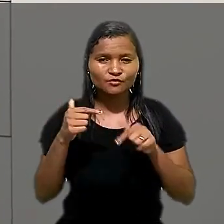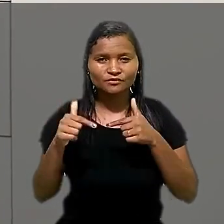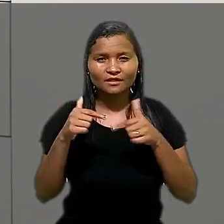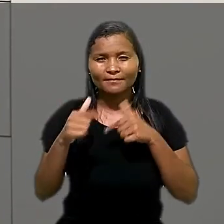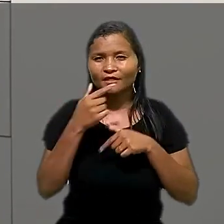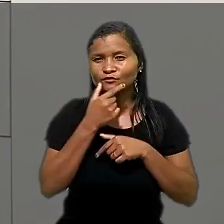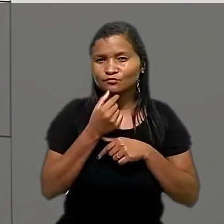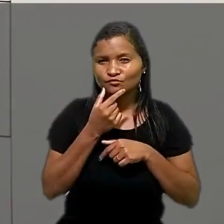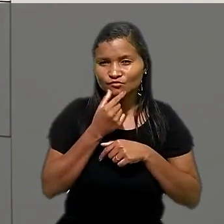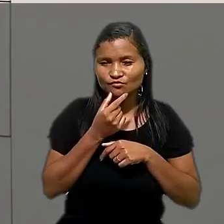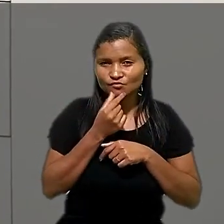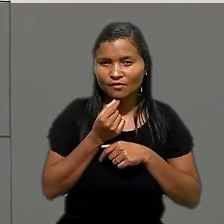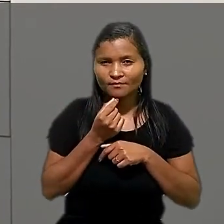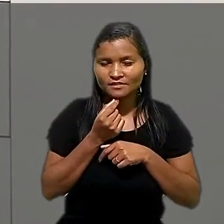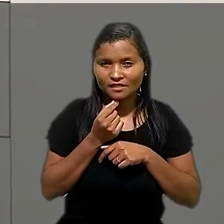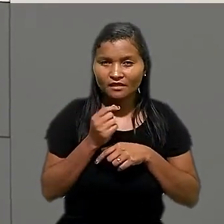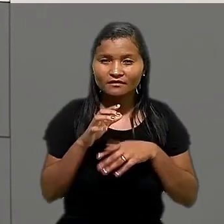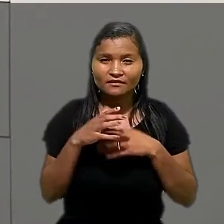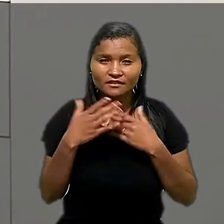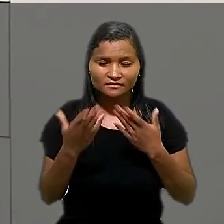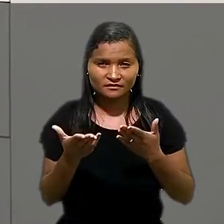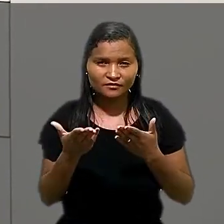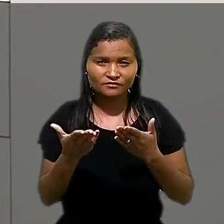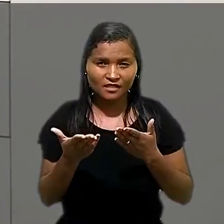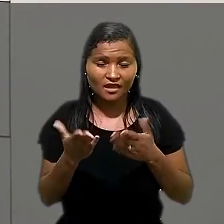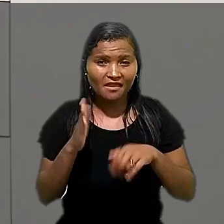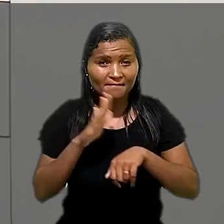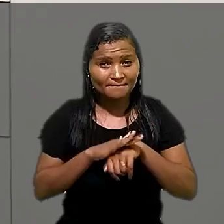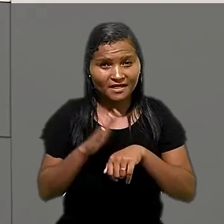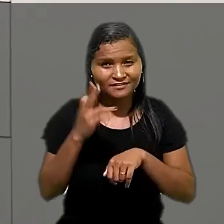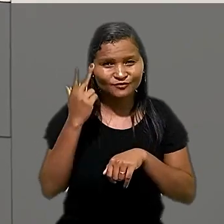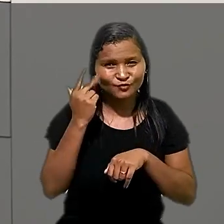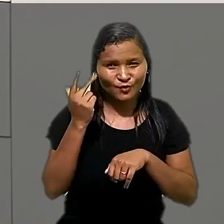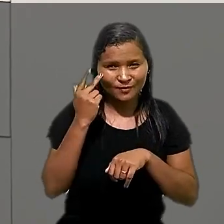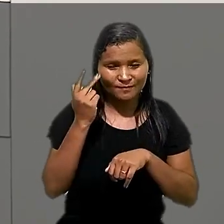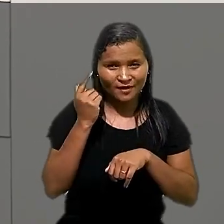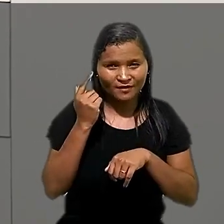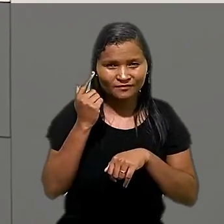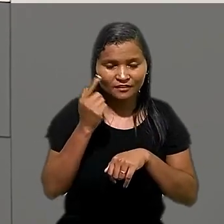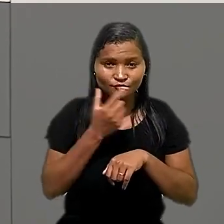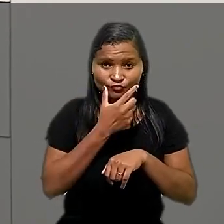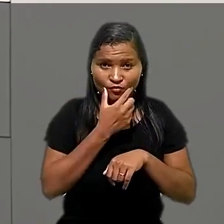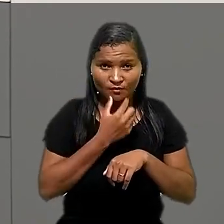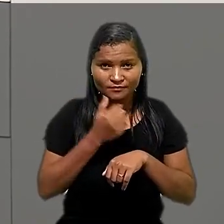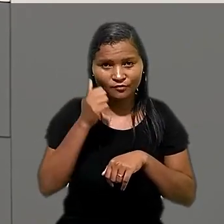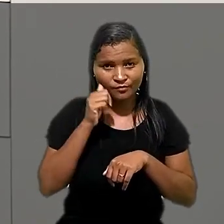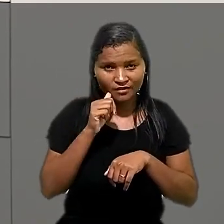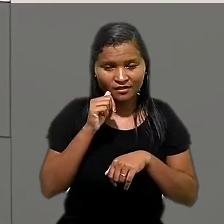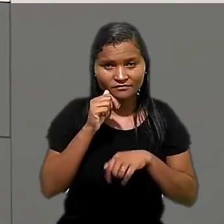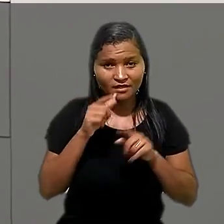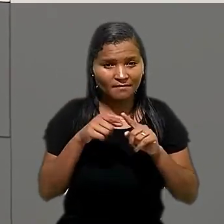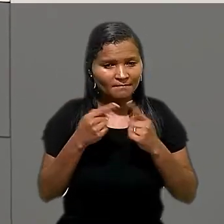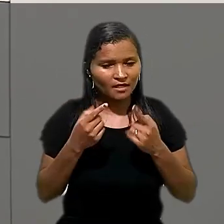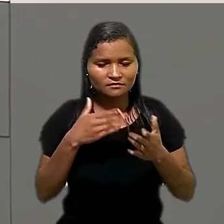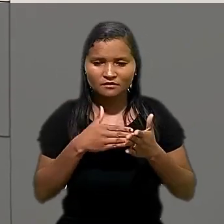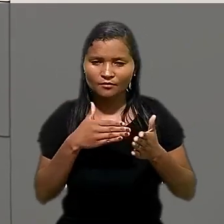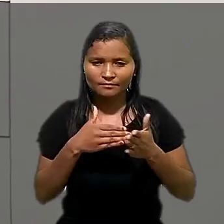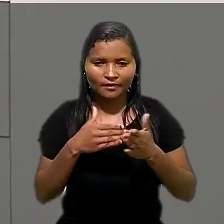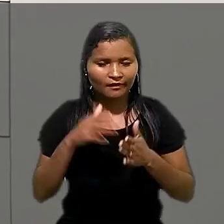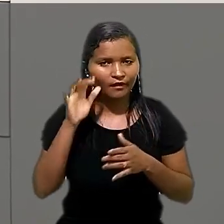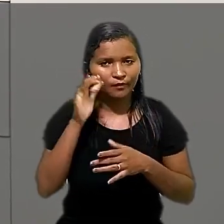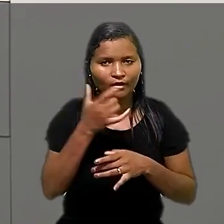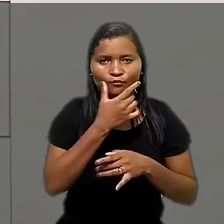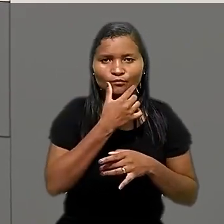o trabalho dos homens então acaba que é mais comum de homens com mulheres mas nada